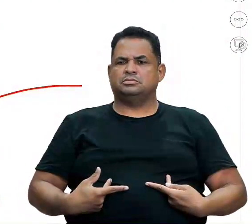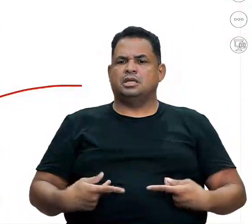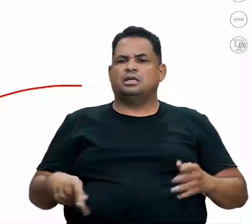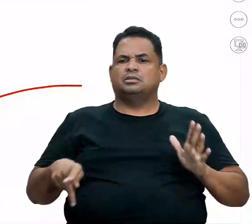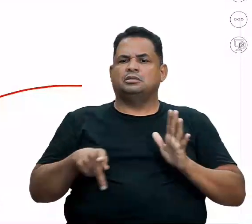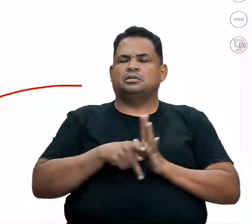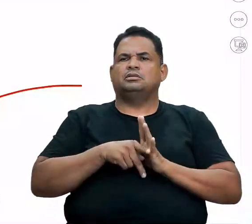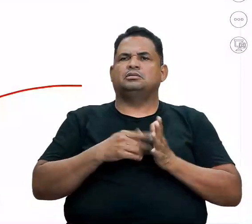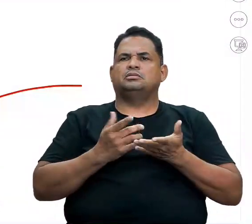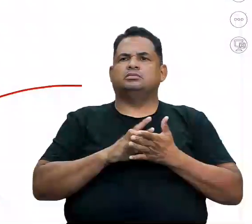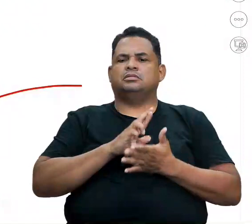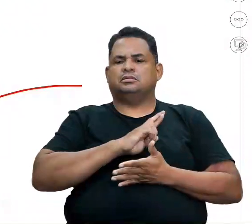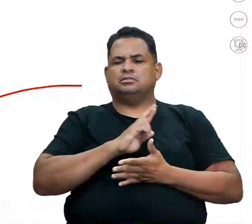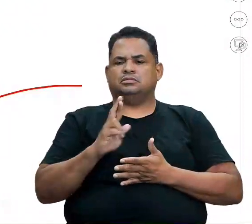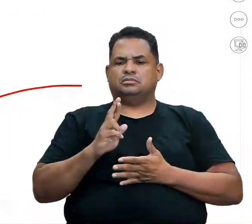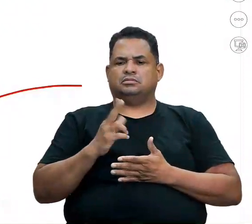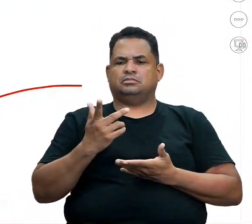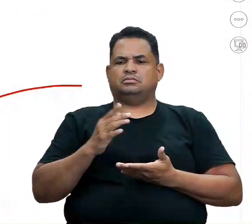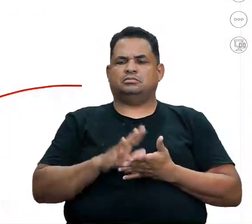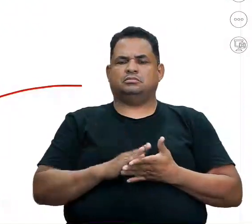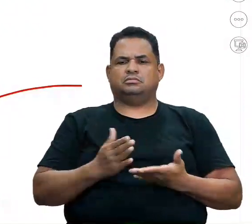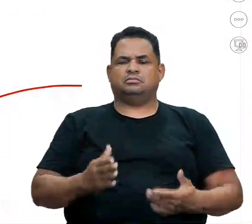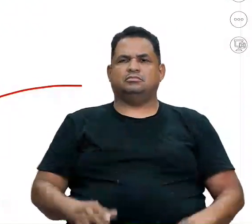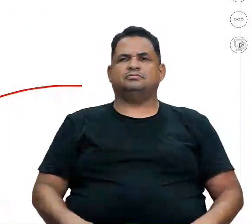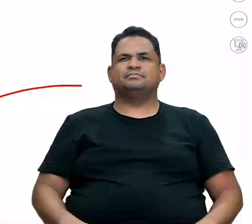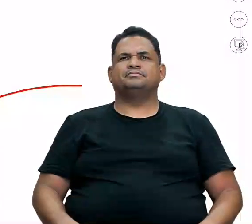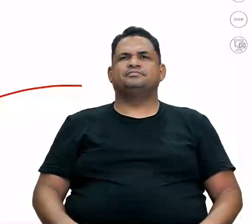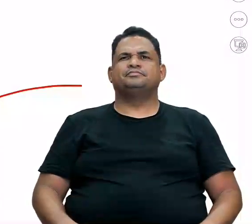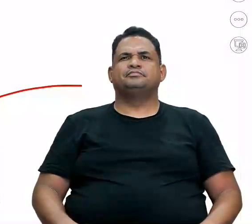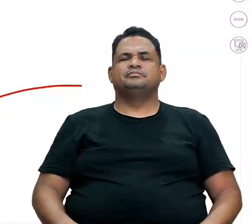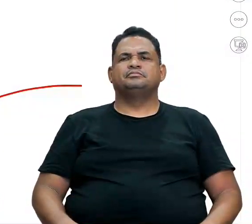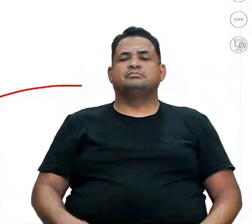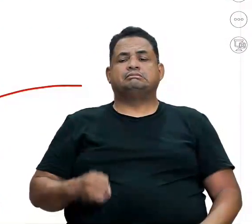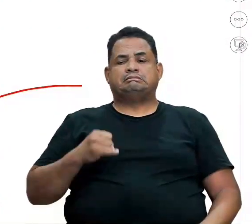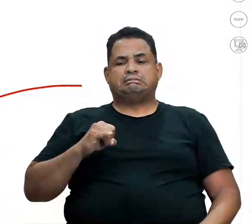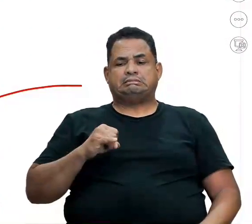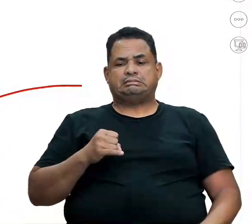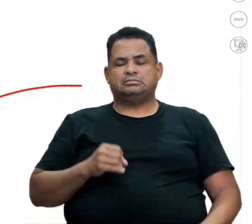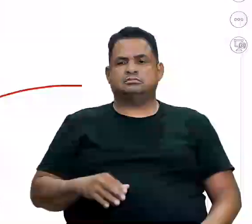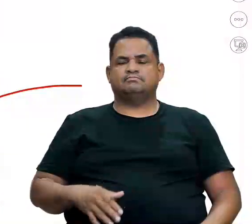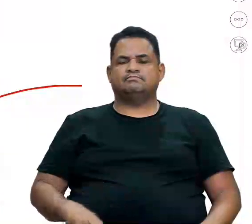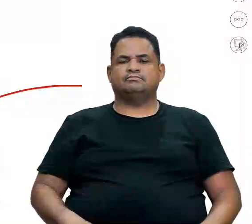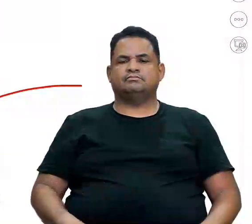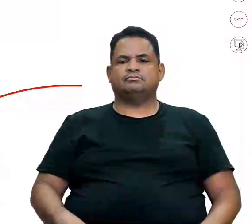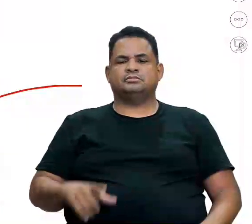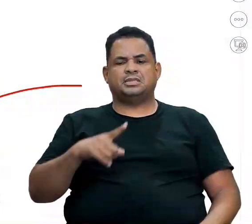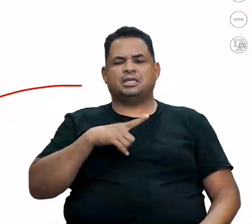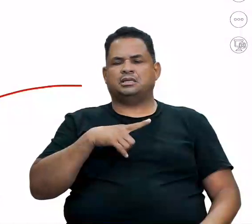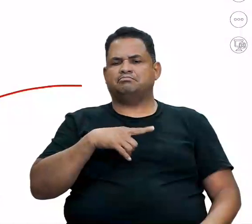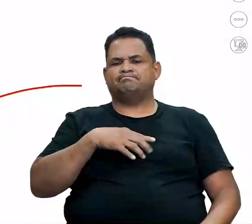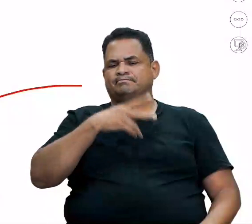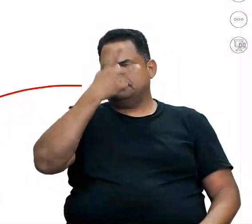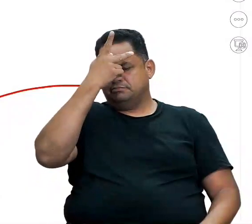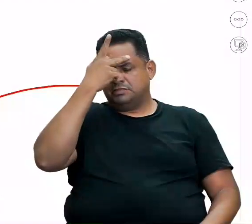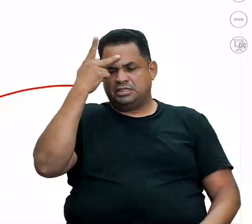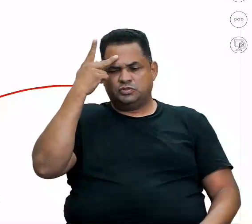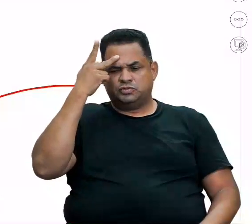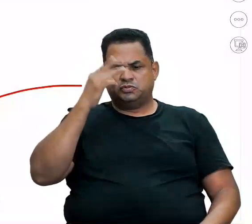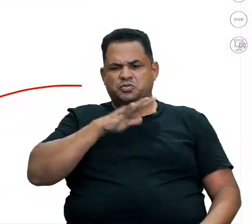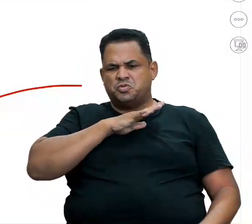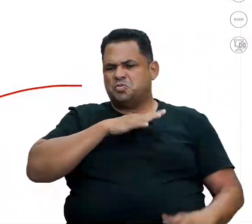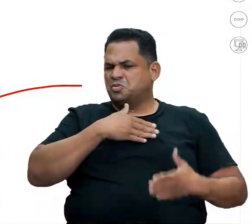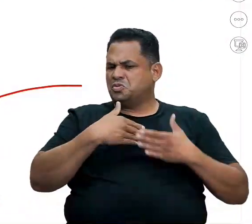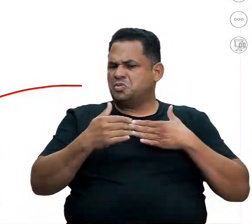que estão lá numa religião X é ruim. Senão, né, na verdade, tem pessoas ruins em todas as religiões,